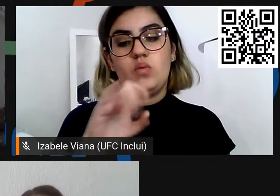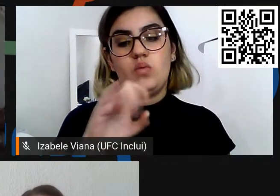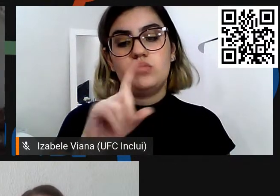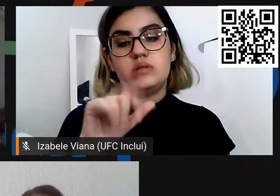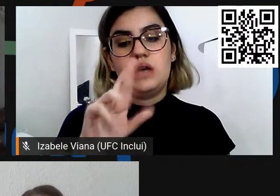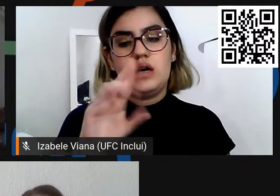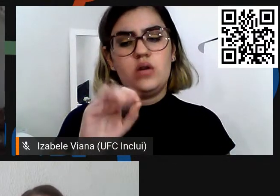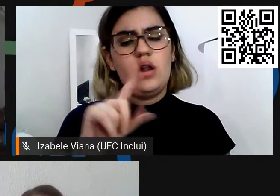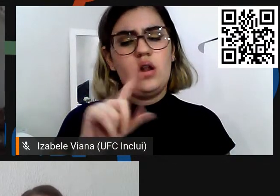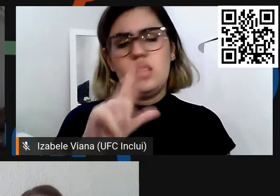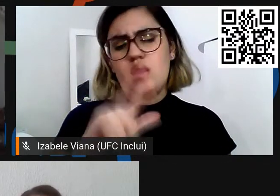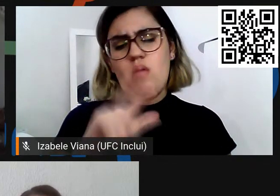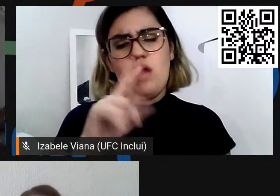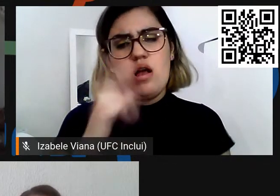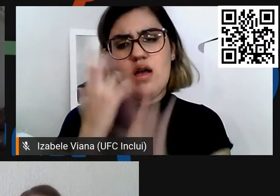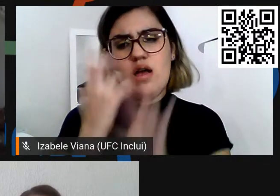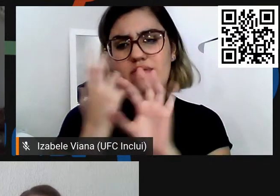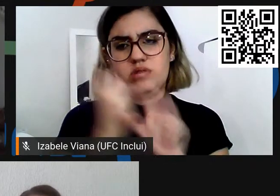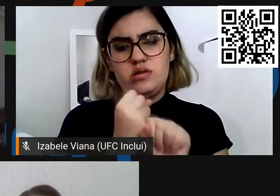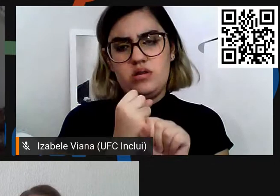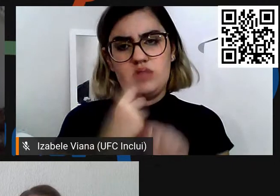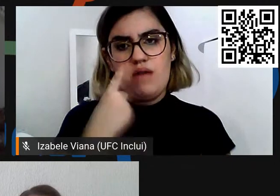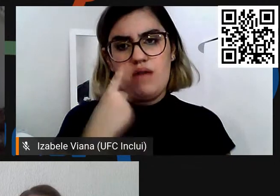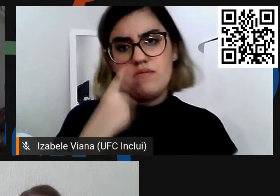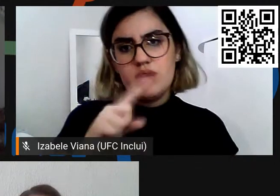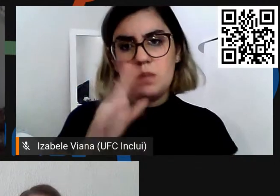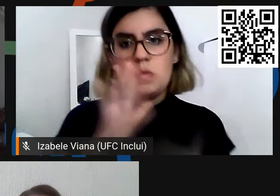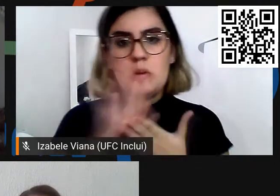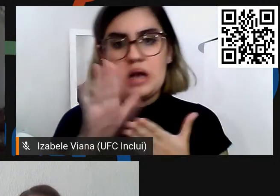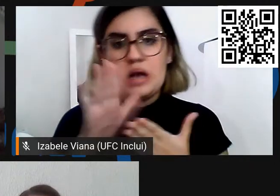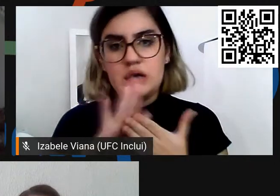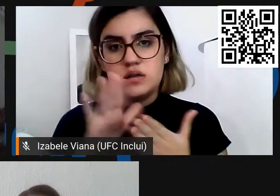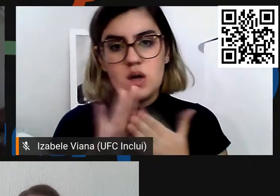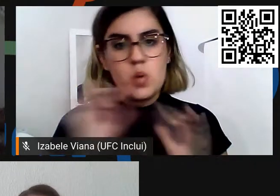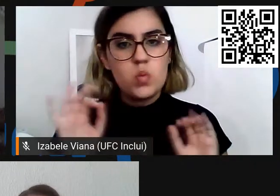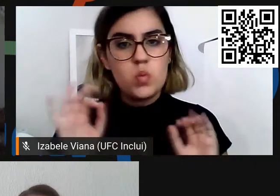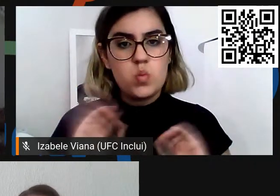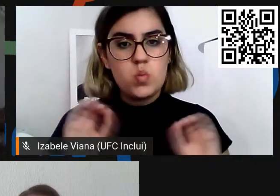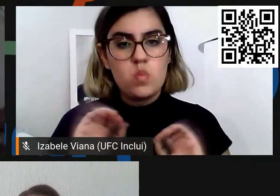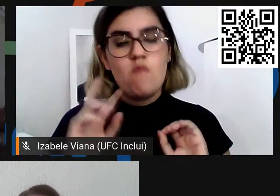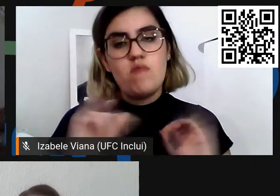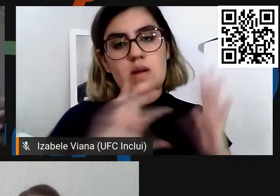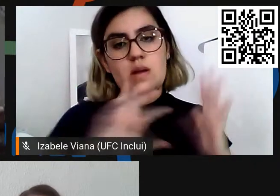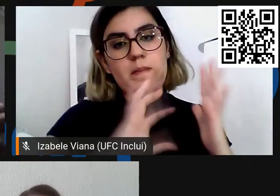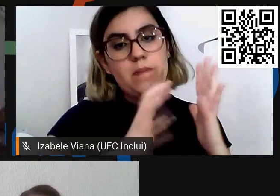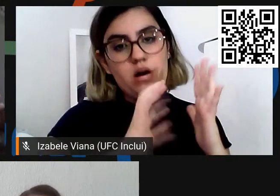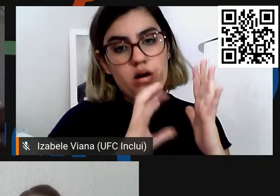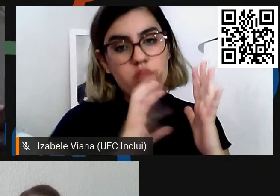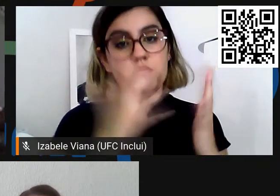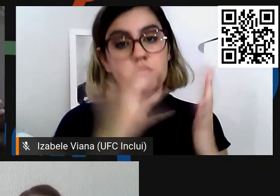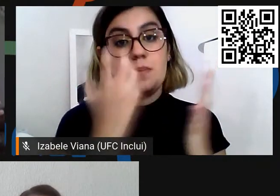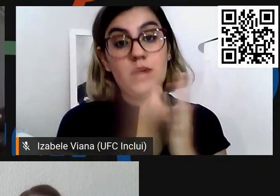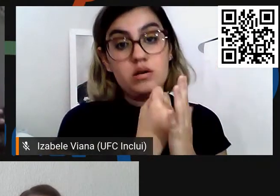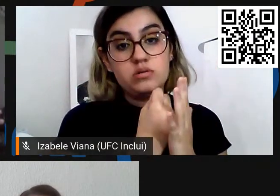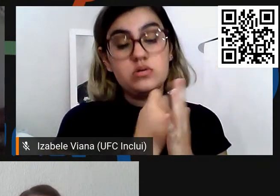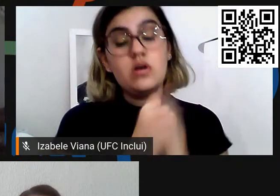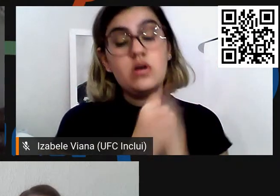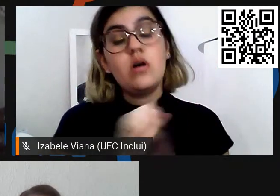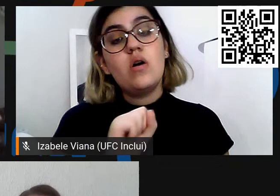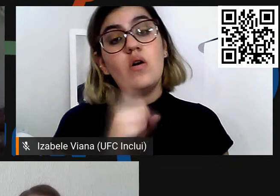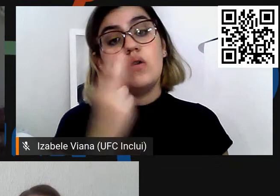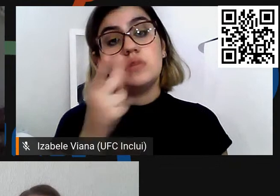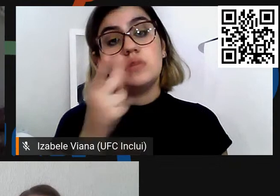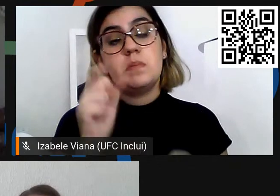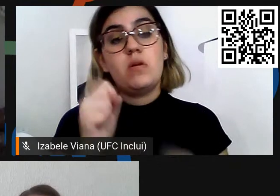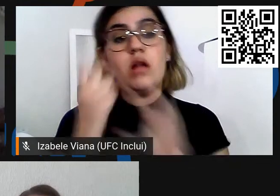está olhando para publicações prévias, você está indo num banco de dados e baixando esse banco, como também você pode fazer uma revisão e também